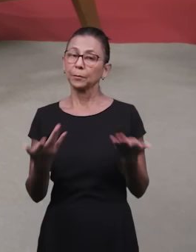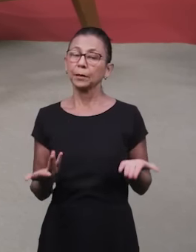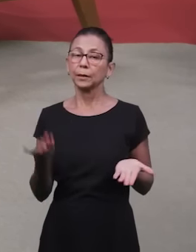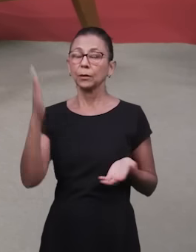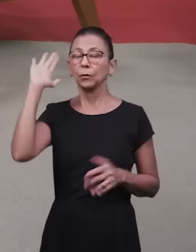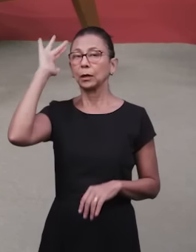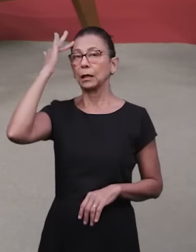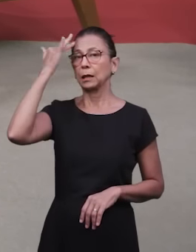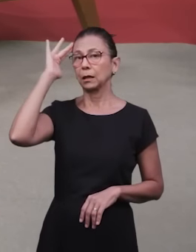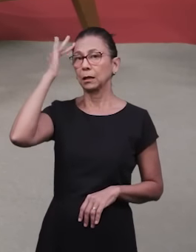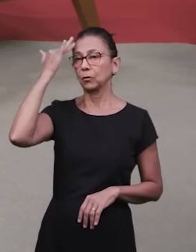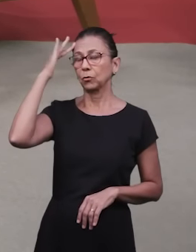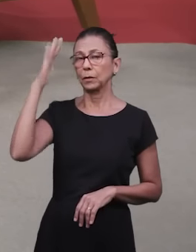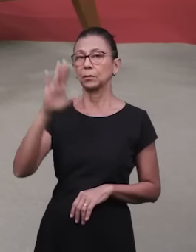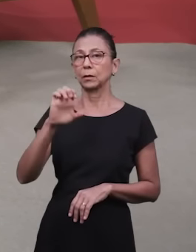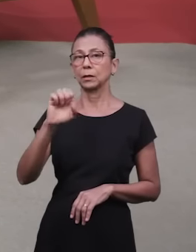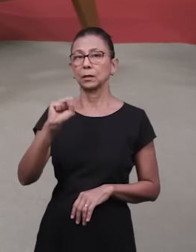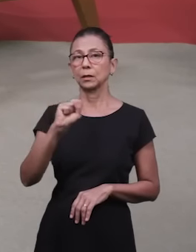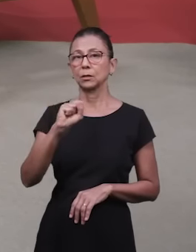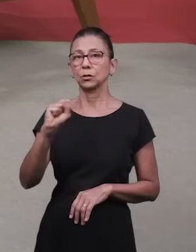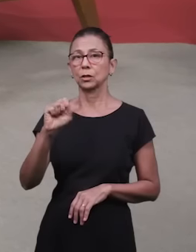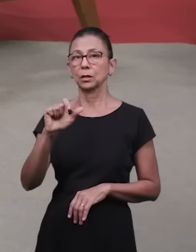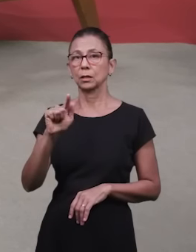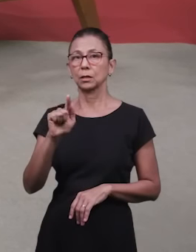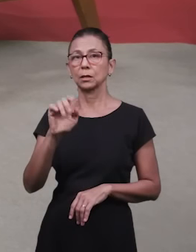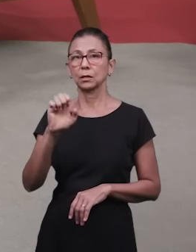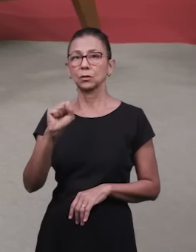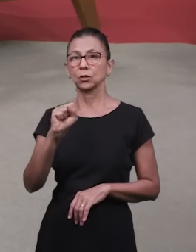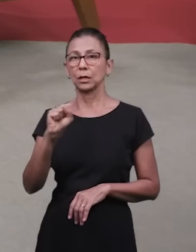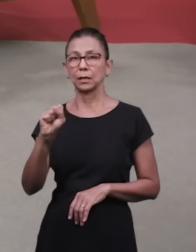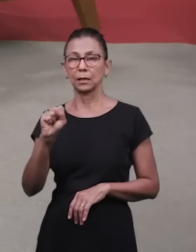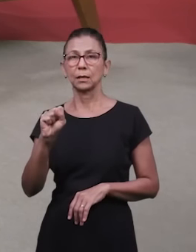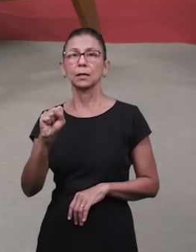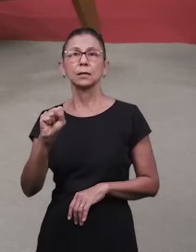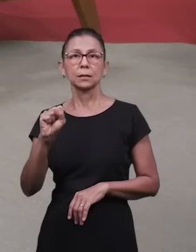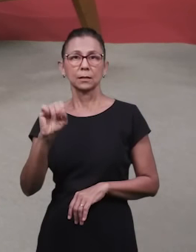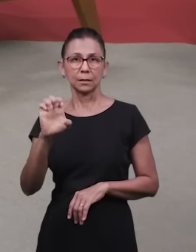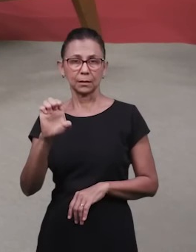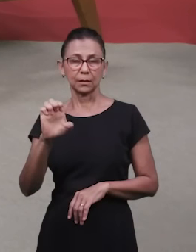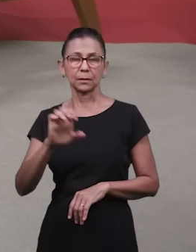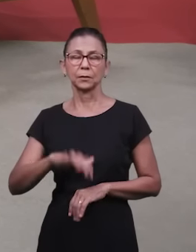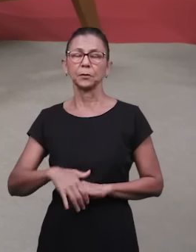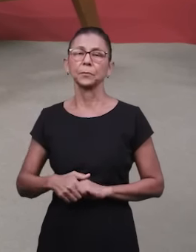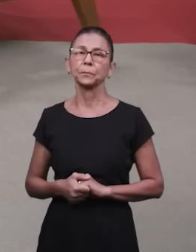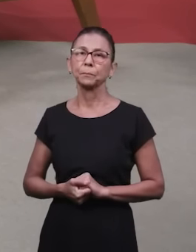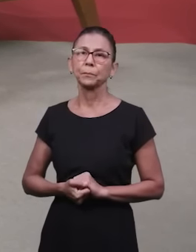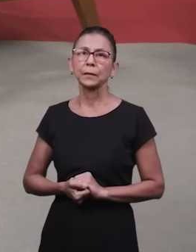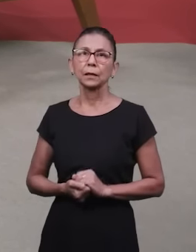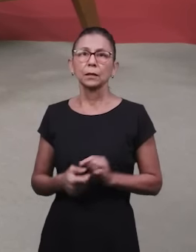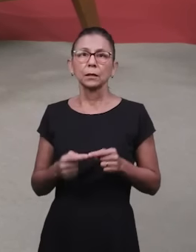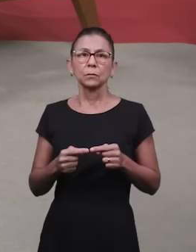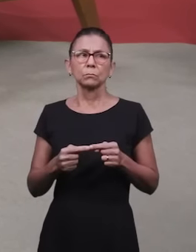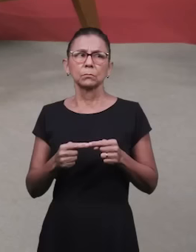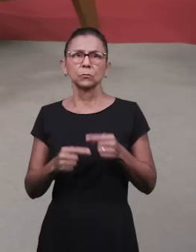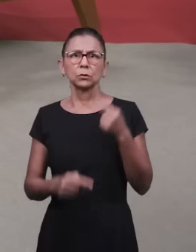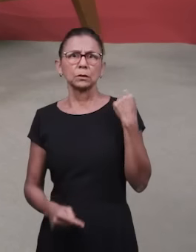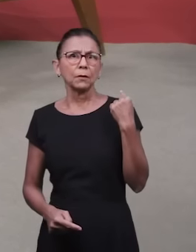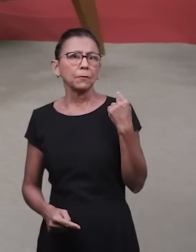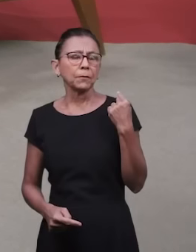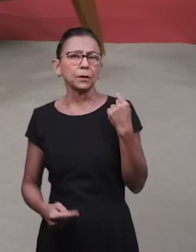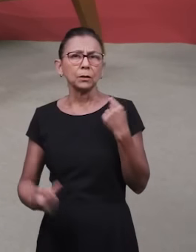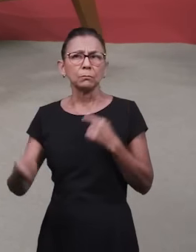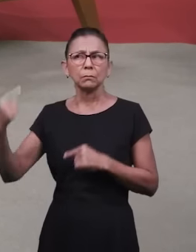exegese, quer dizer, do livro de Cantares, que é muito difícil, né? O desafio ao